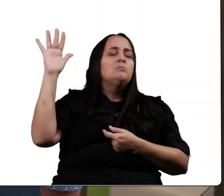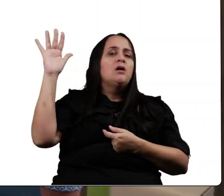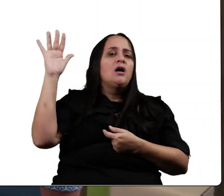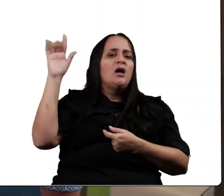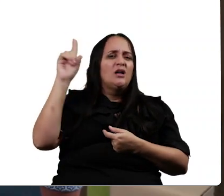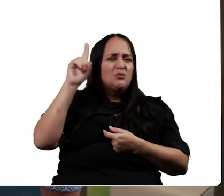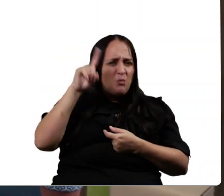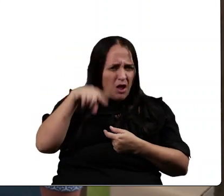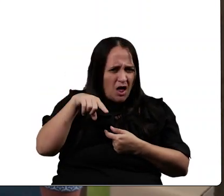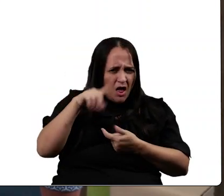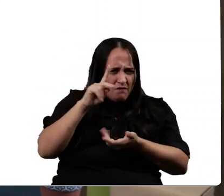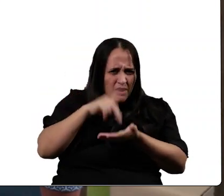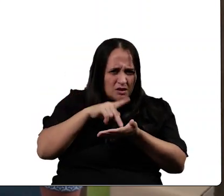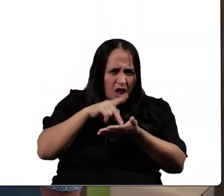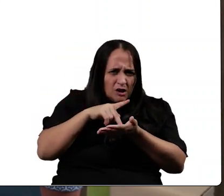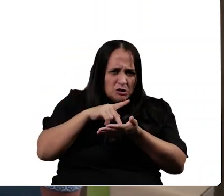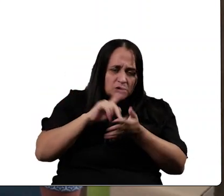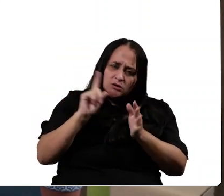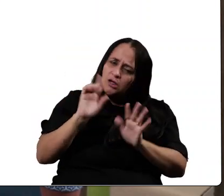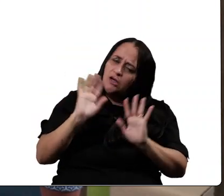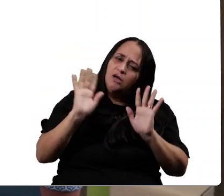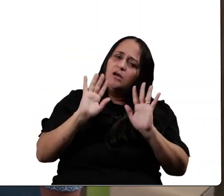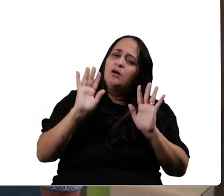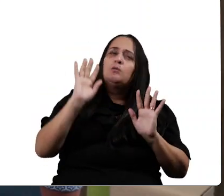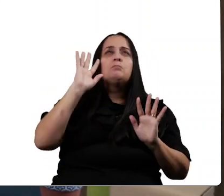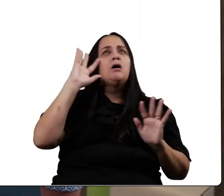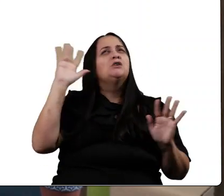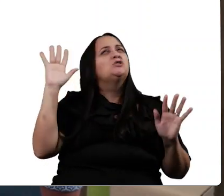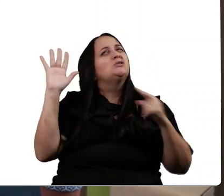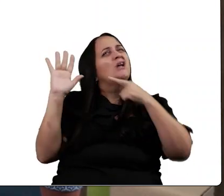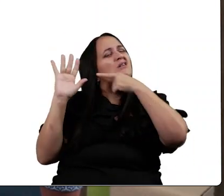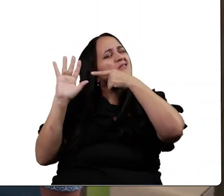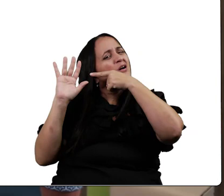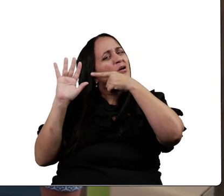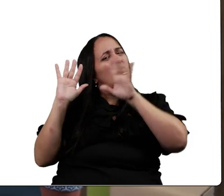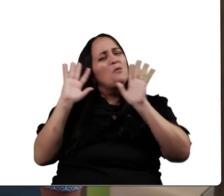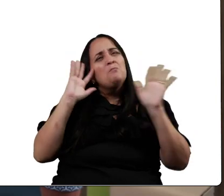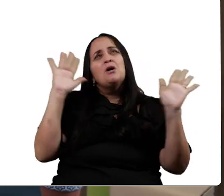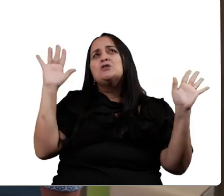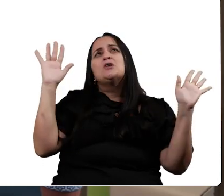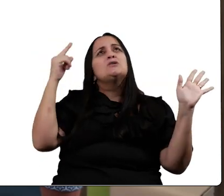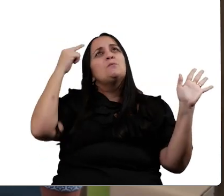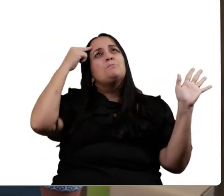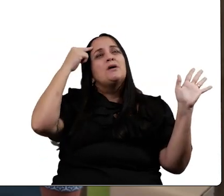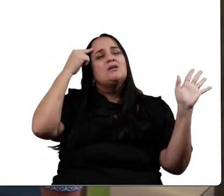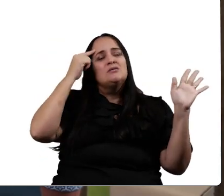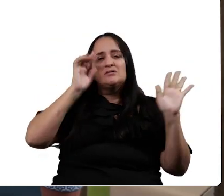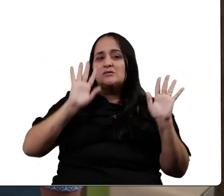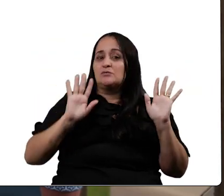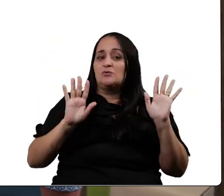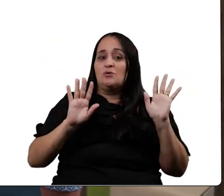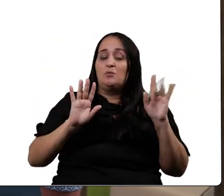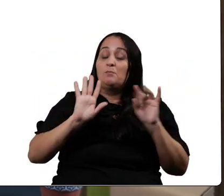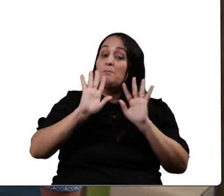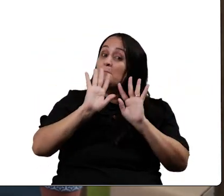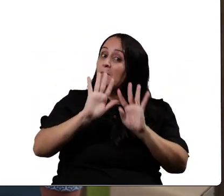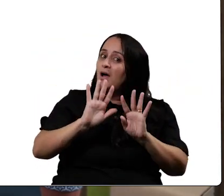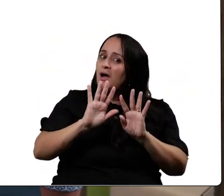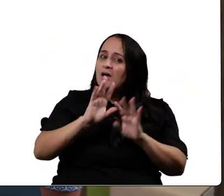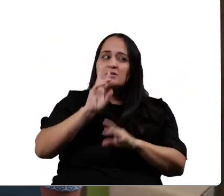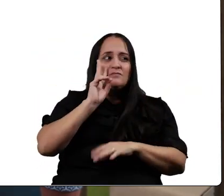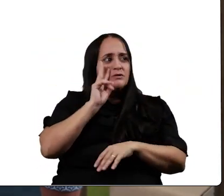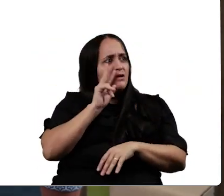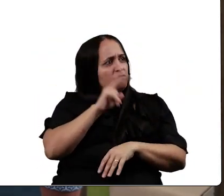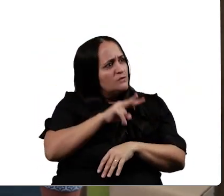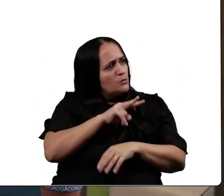é fato. Então, para a gente discernir se algo que a gente está lendo é verdadeiro ou é mentiroso,